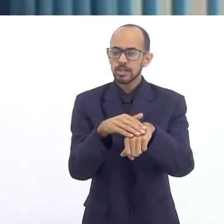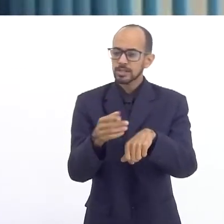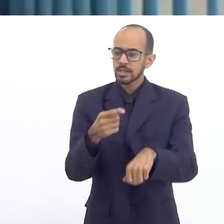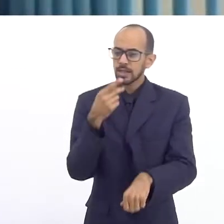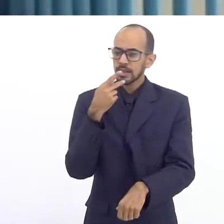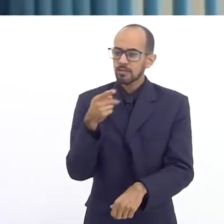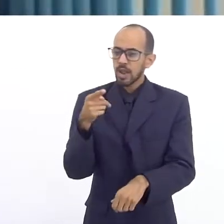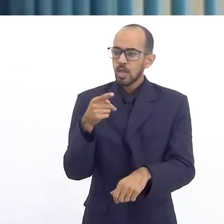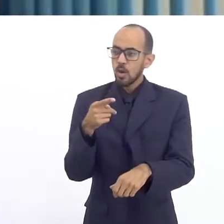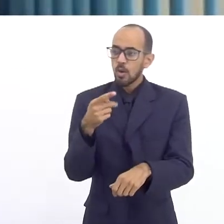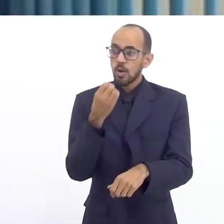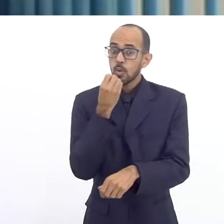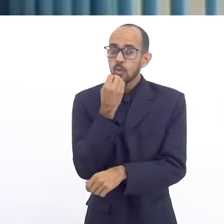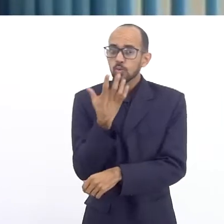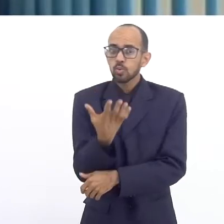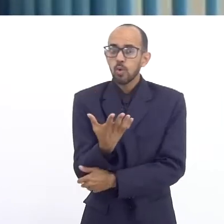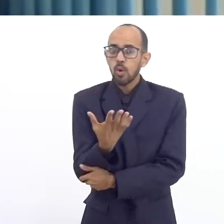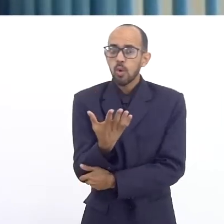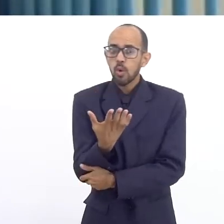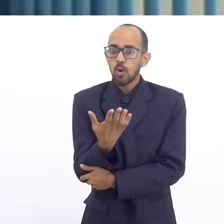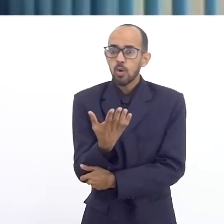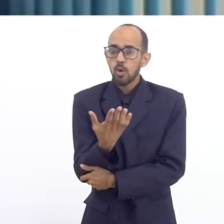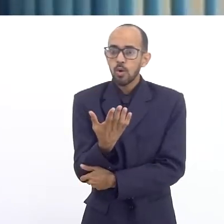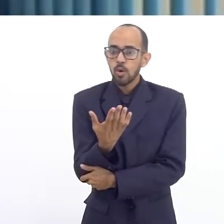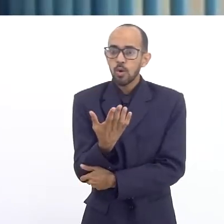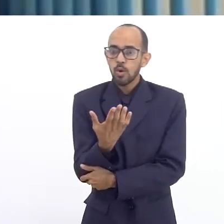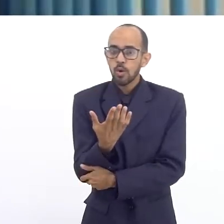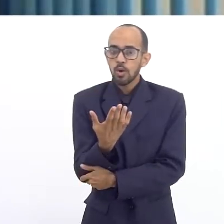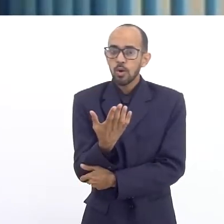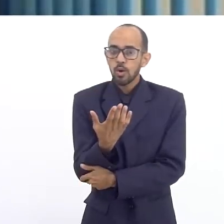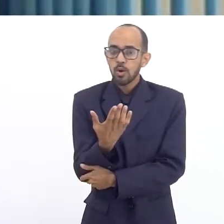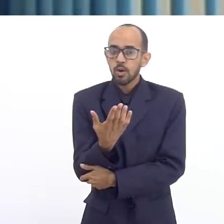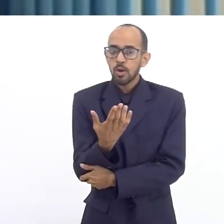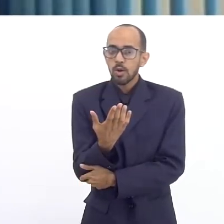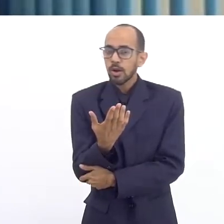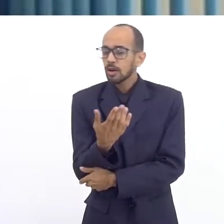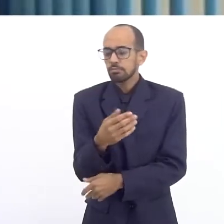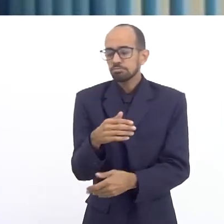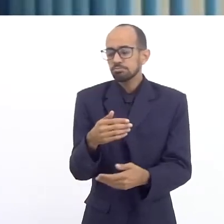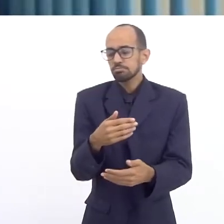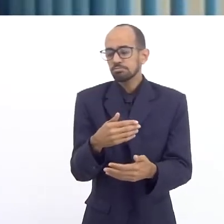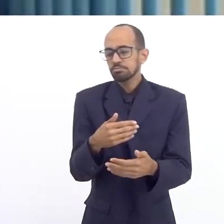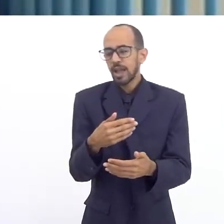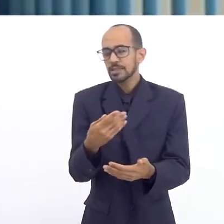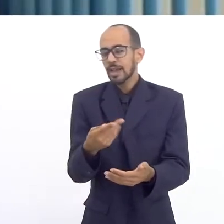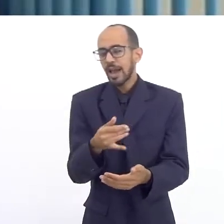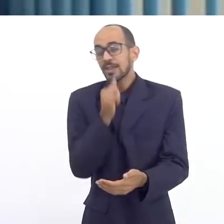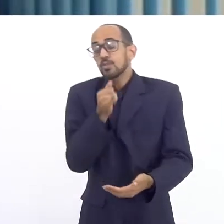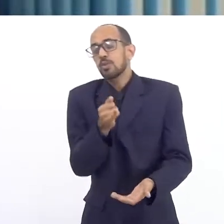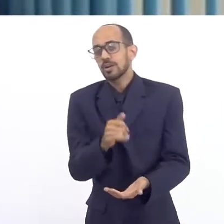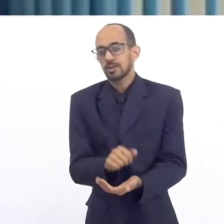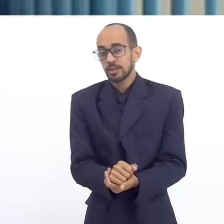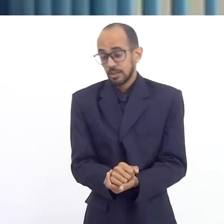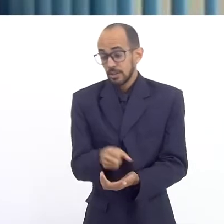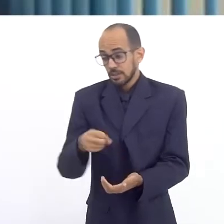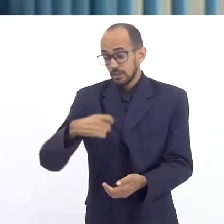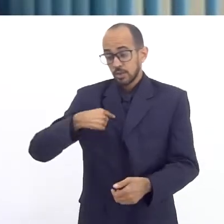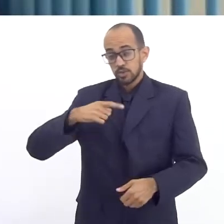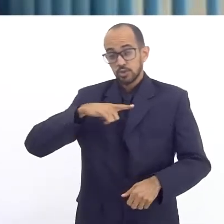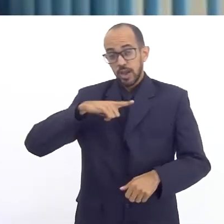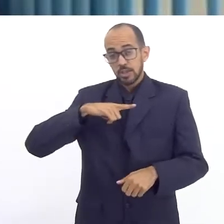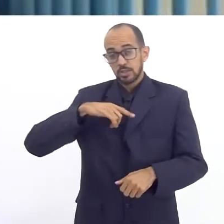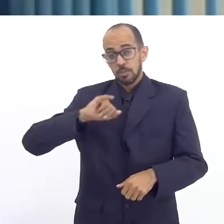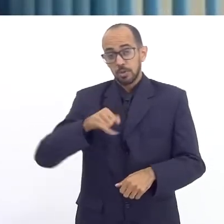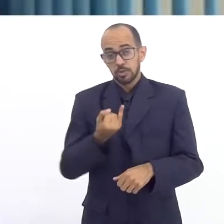conversa, que ele me revelou isso. Assim, ano passado, ele falou, pois é, porque se eu tivesse